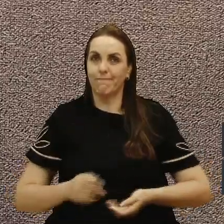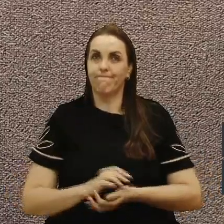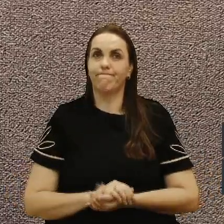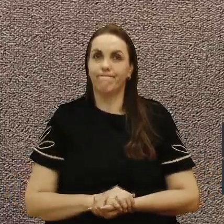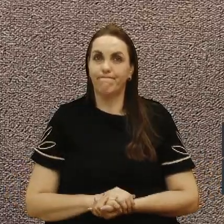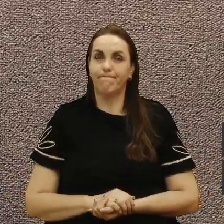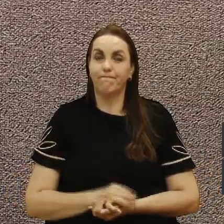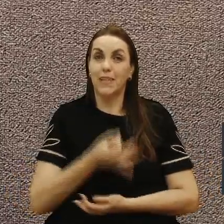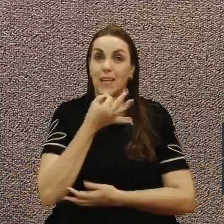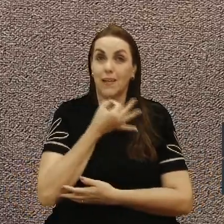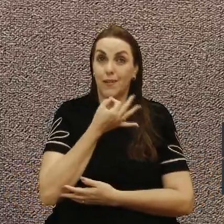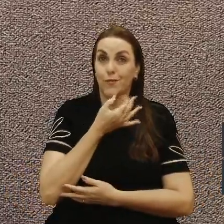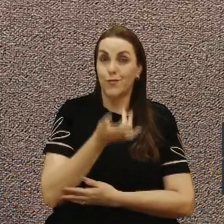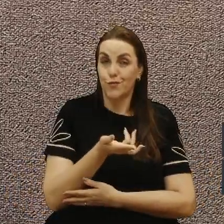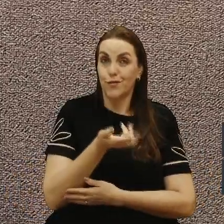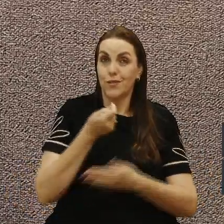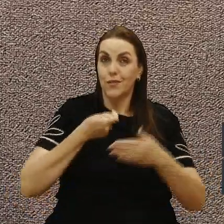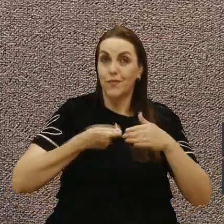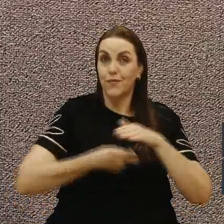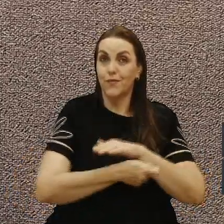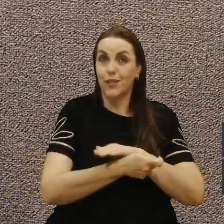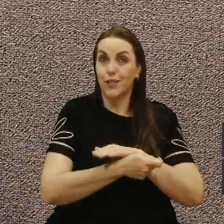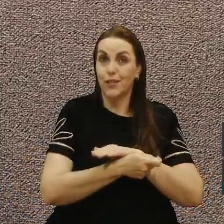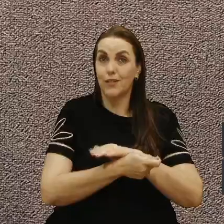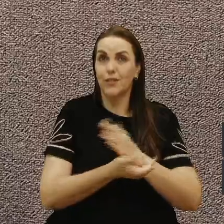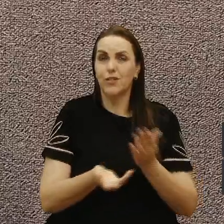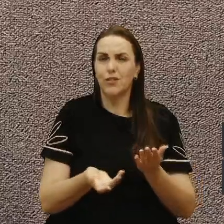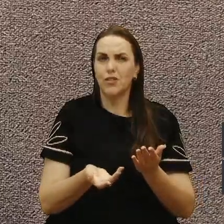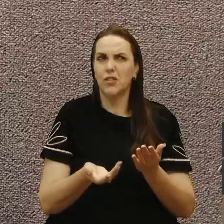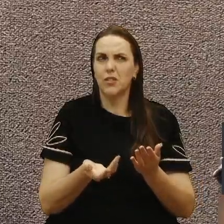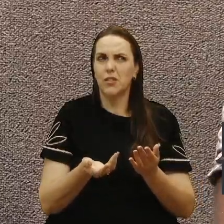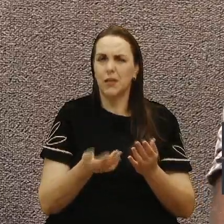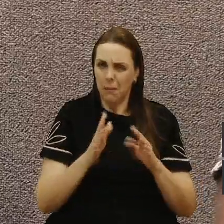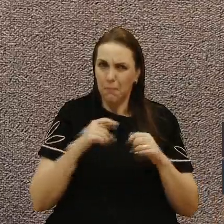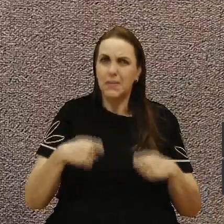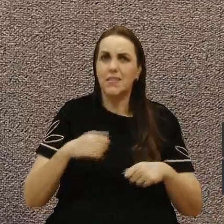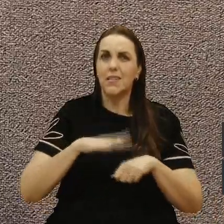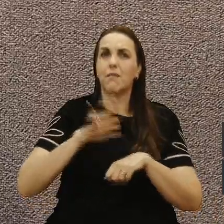Caxias investe, teria que investir mais.